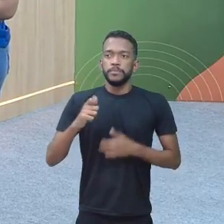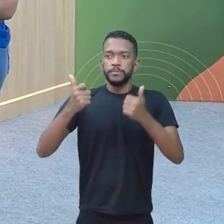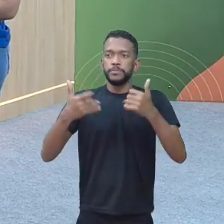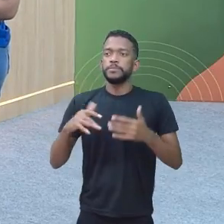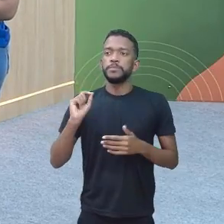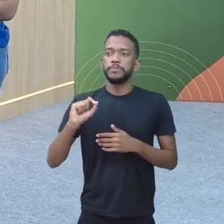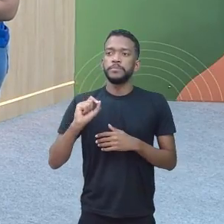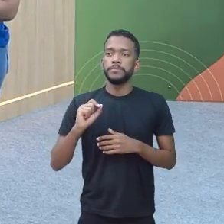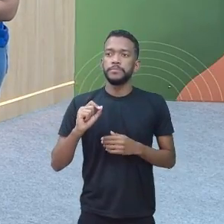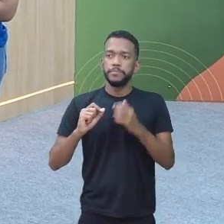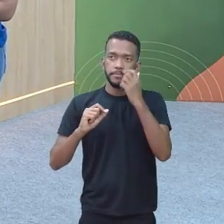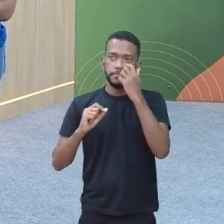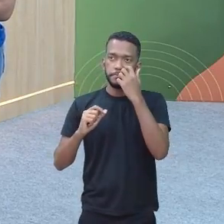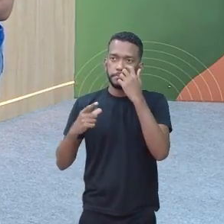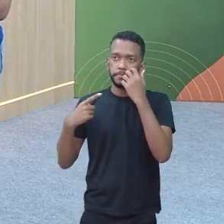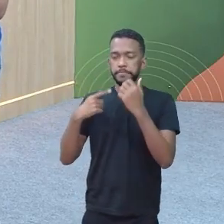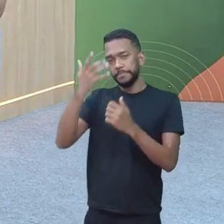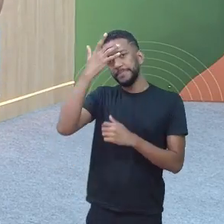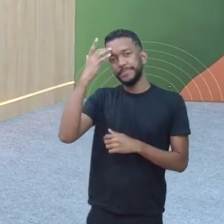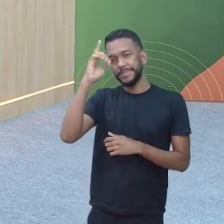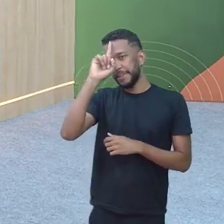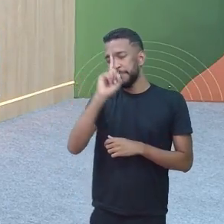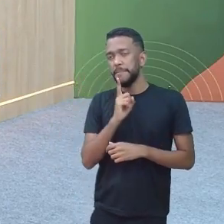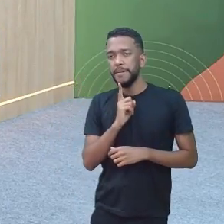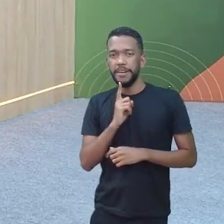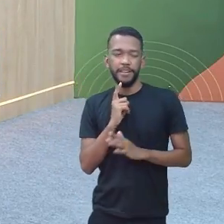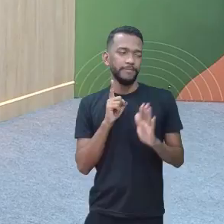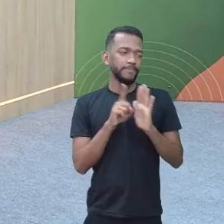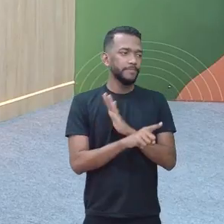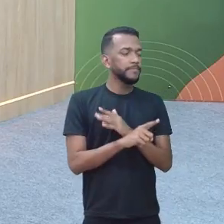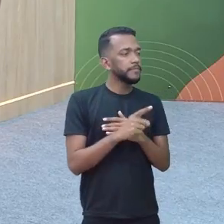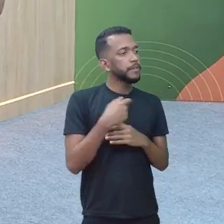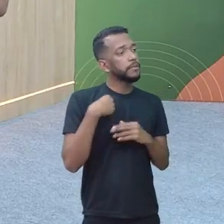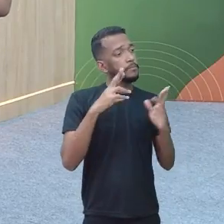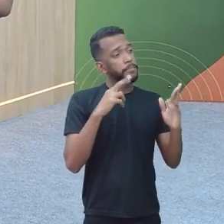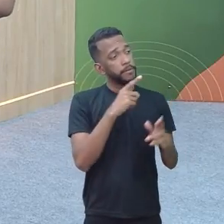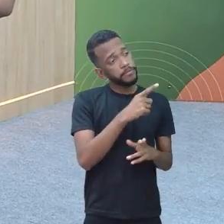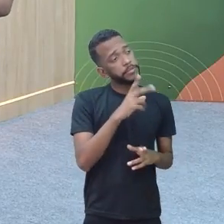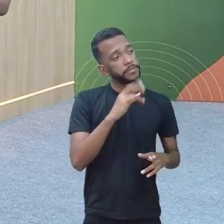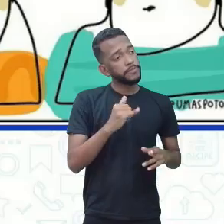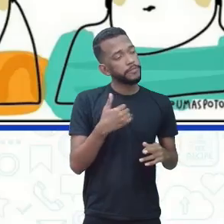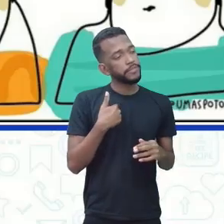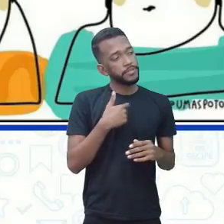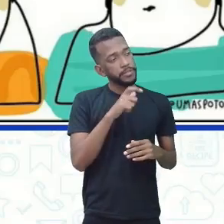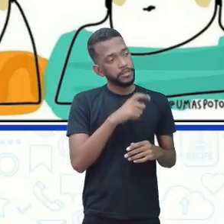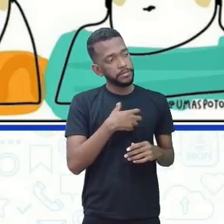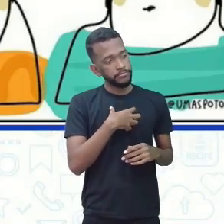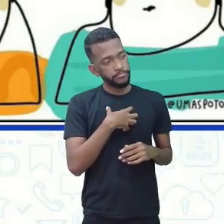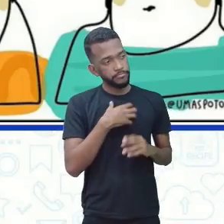assim, a pessoa em amarelo fala para a pessoa que está de verde. Eu esperava que você fosse como eu esperava que